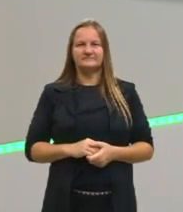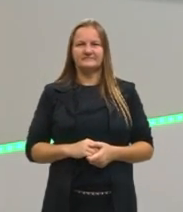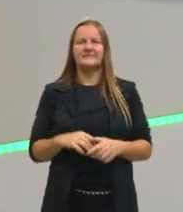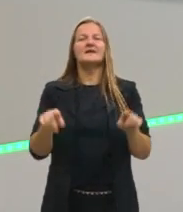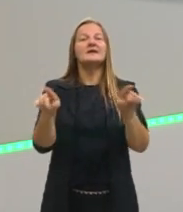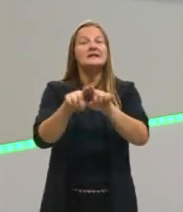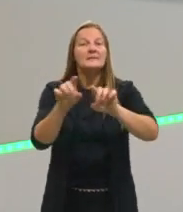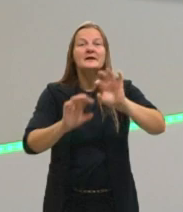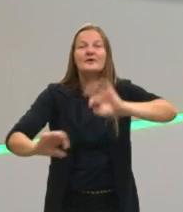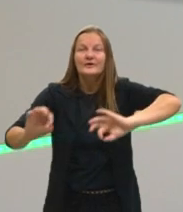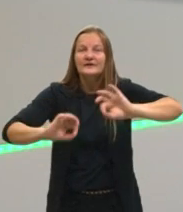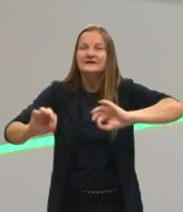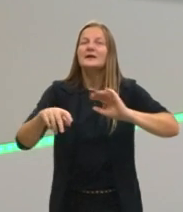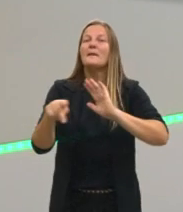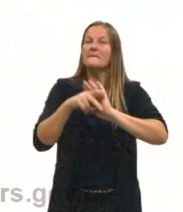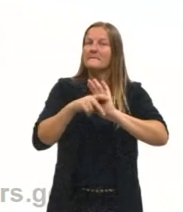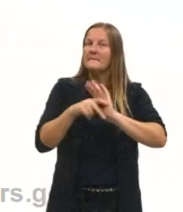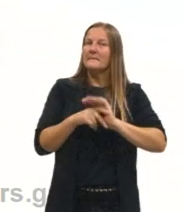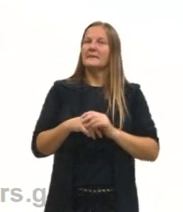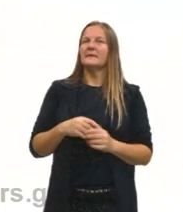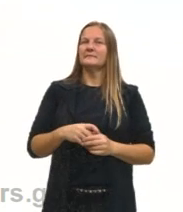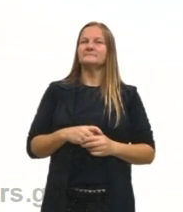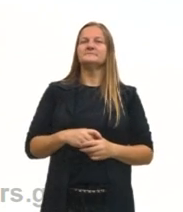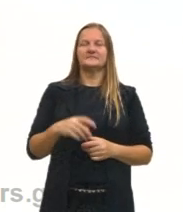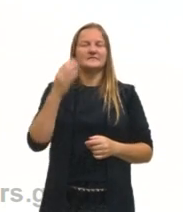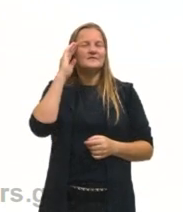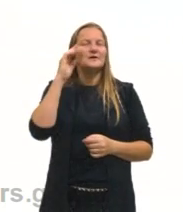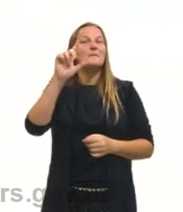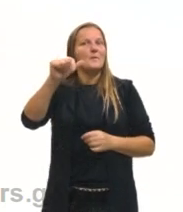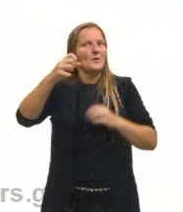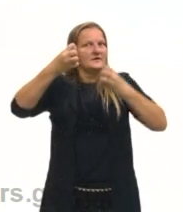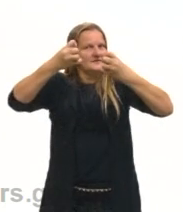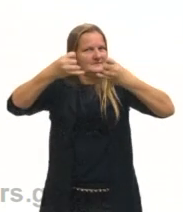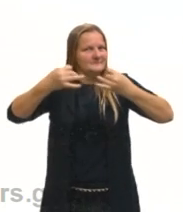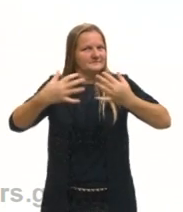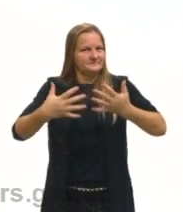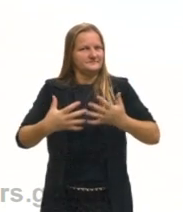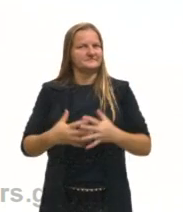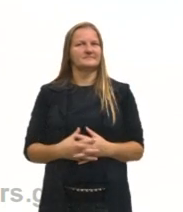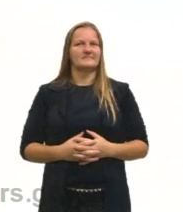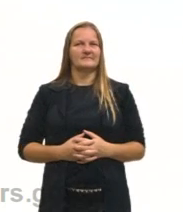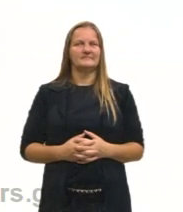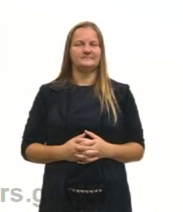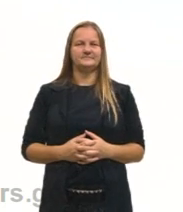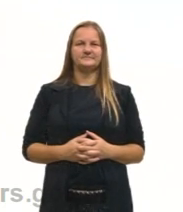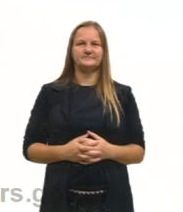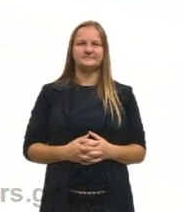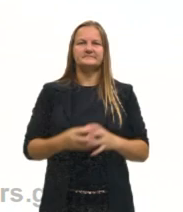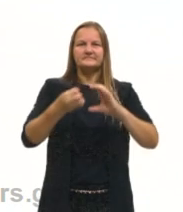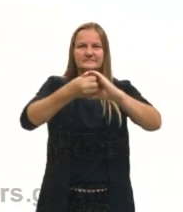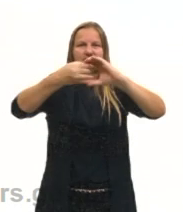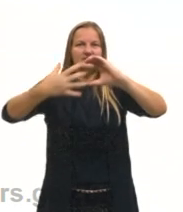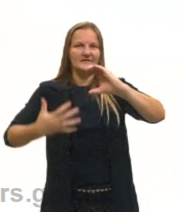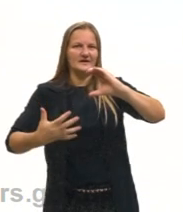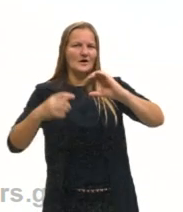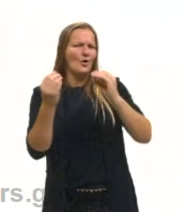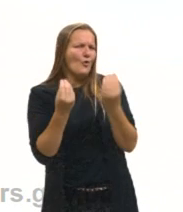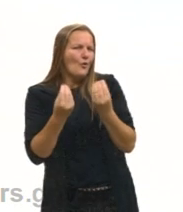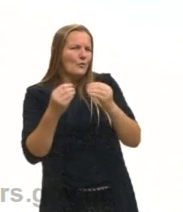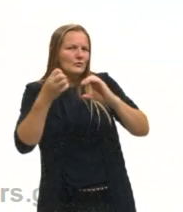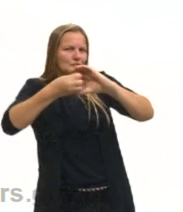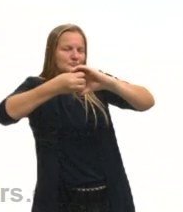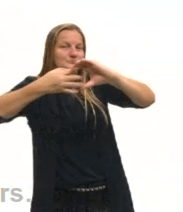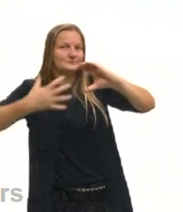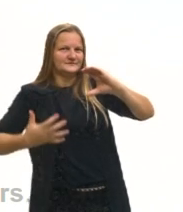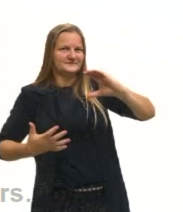organizada pelas propriedades periódicas que a gente vai entender Em outro momento não é que são as características e as propriedades